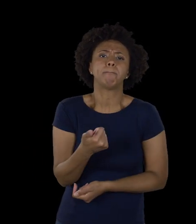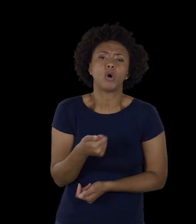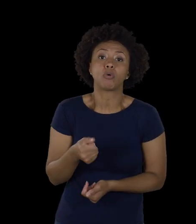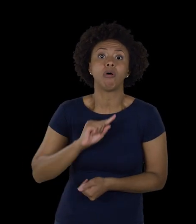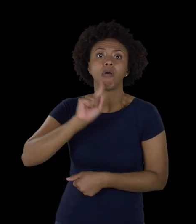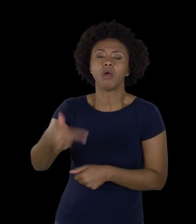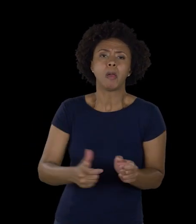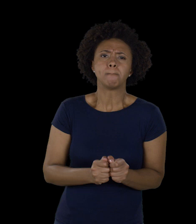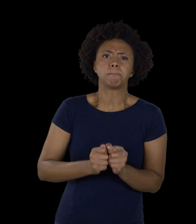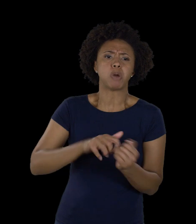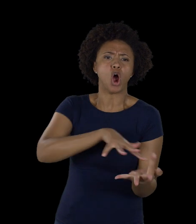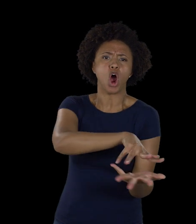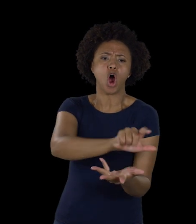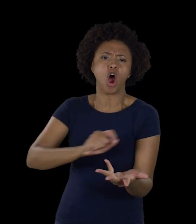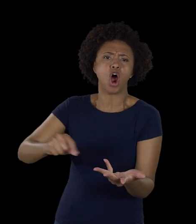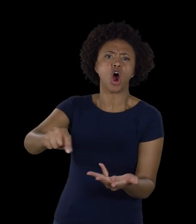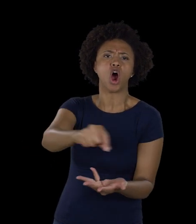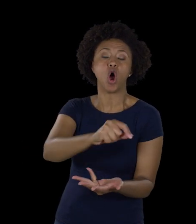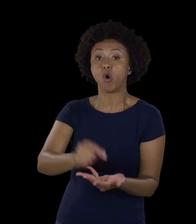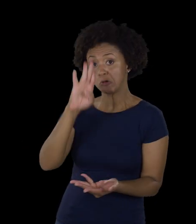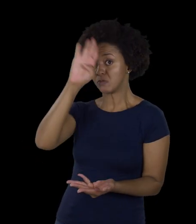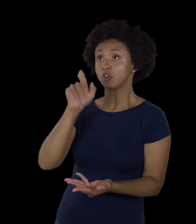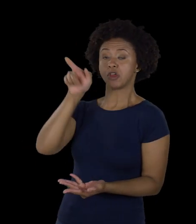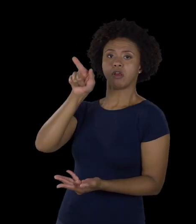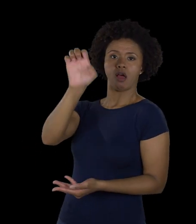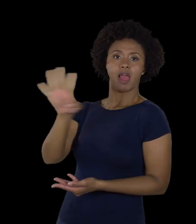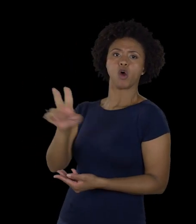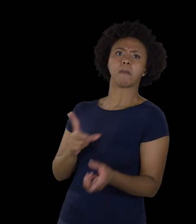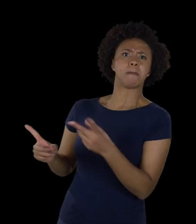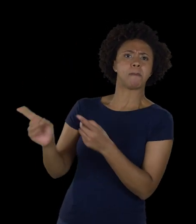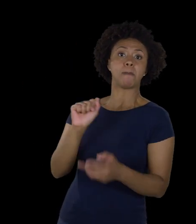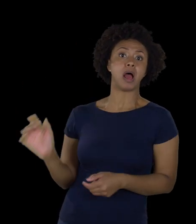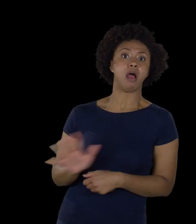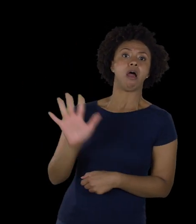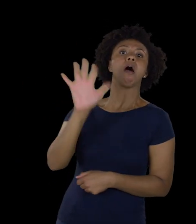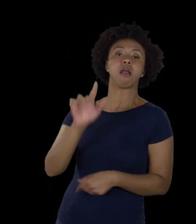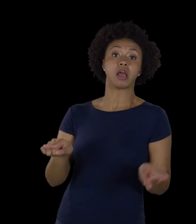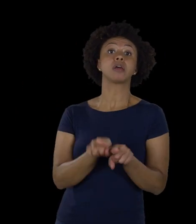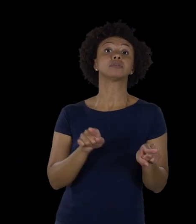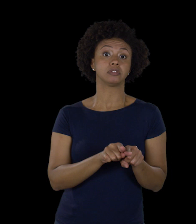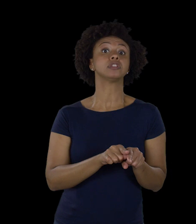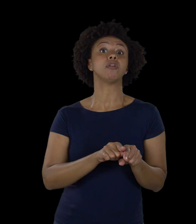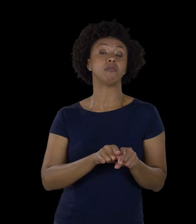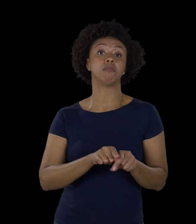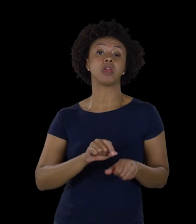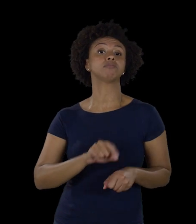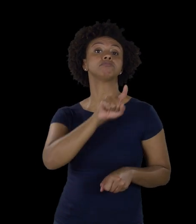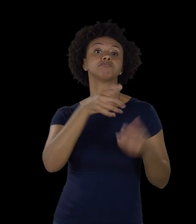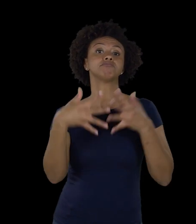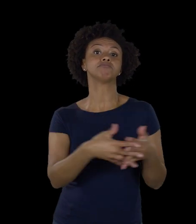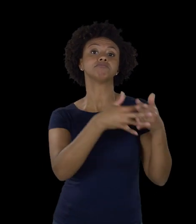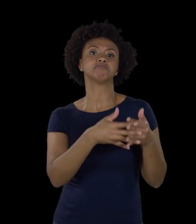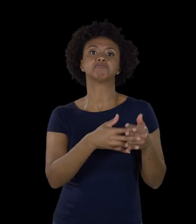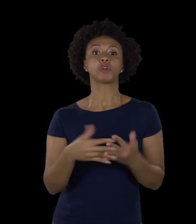teve um boom e passou a ser muito valorizado, sobretudo nos mercados europeus e no mercado norte-americano. Virou um